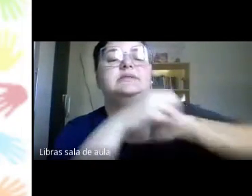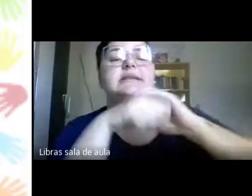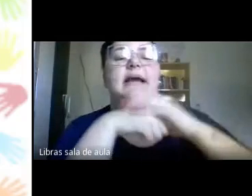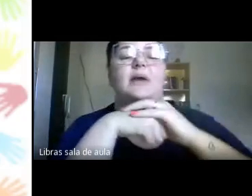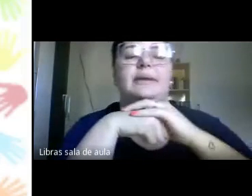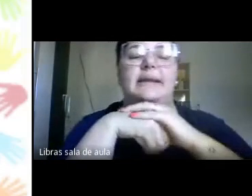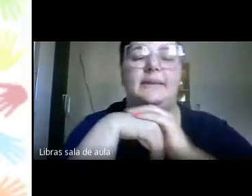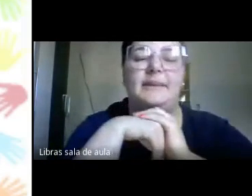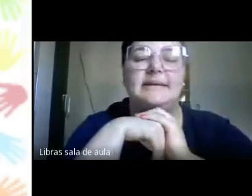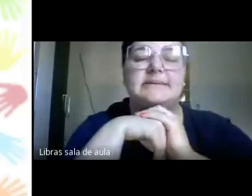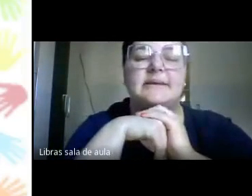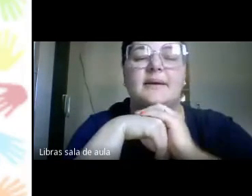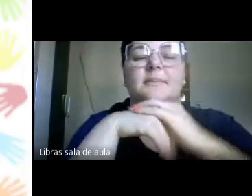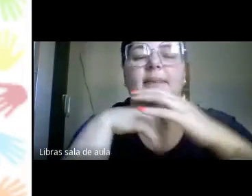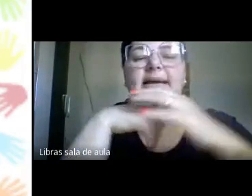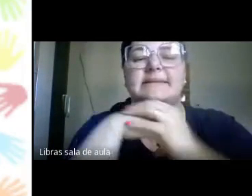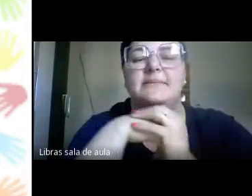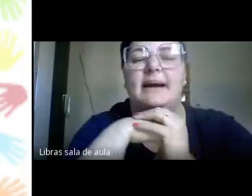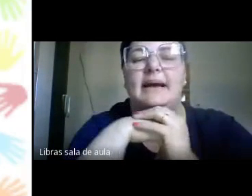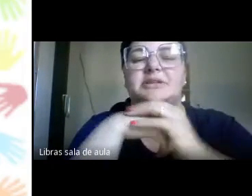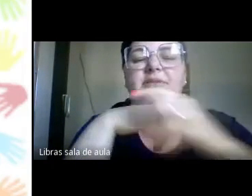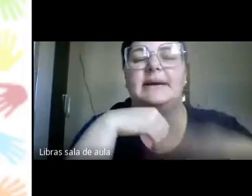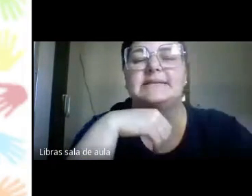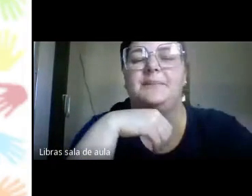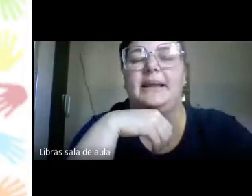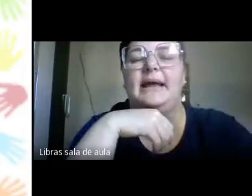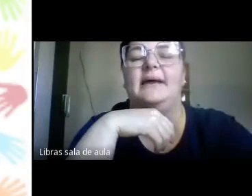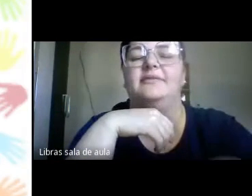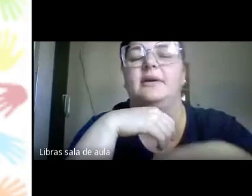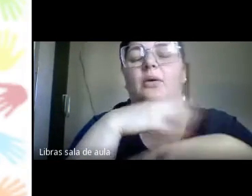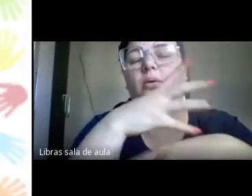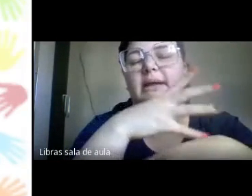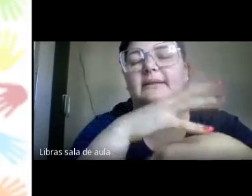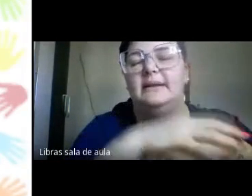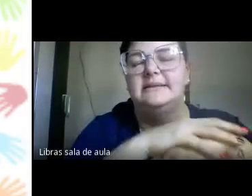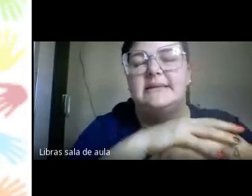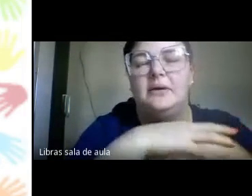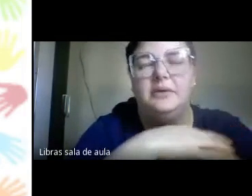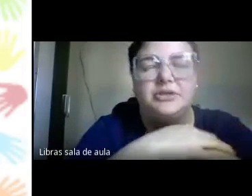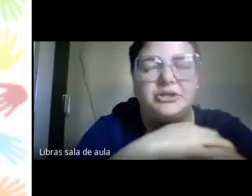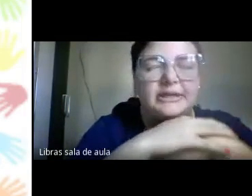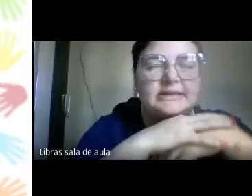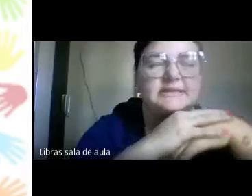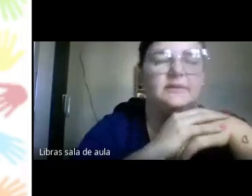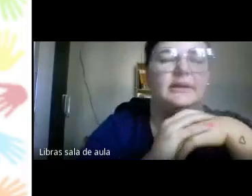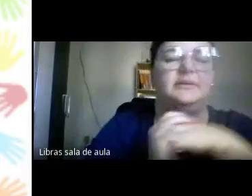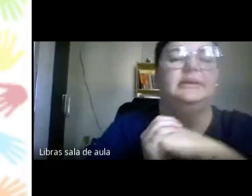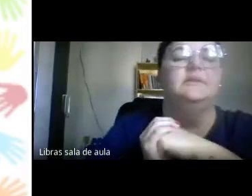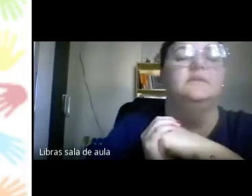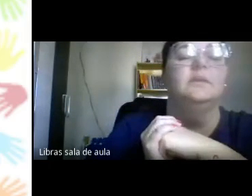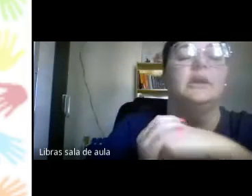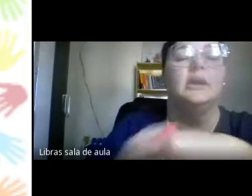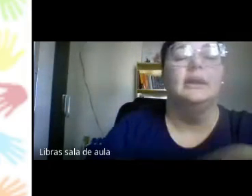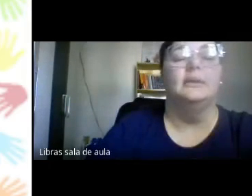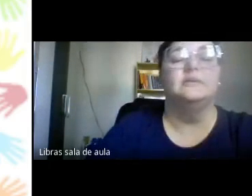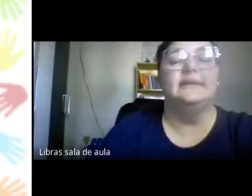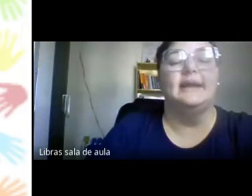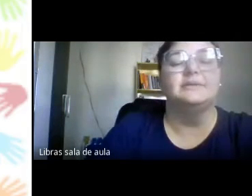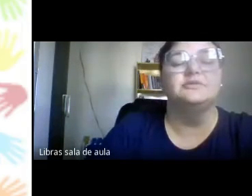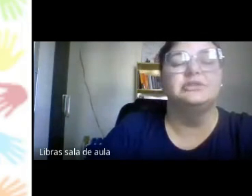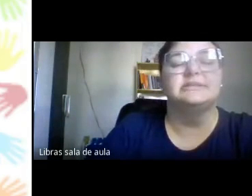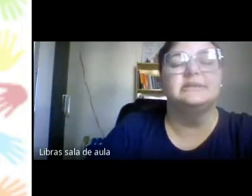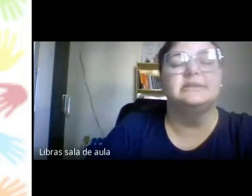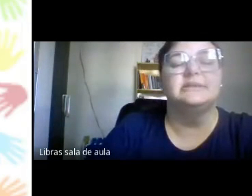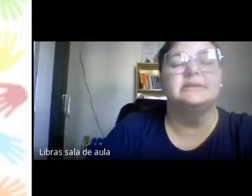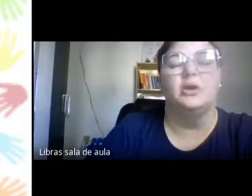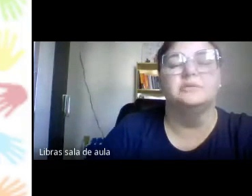do sinal em Libras, mais a imagem, mais a palavra, ou letra inicial, que eu já tinha trazido lá no início. Trago